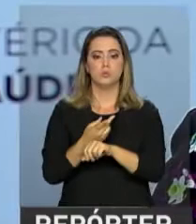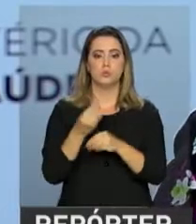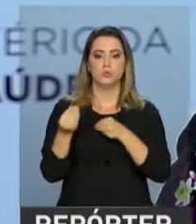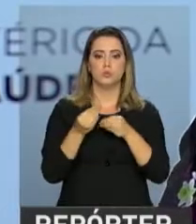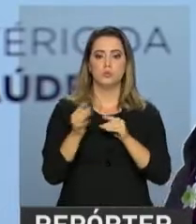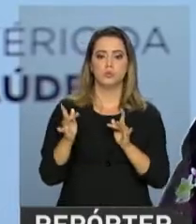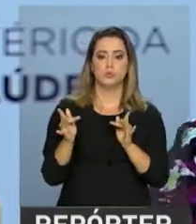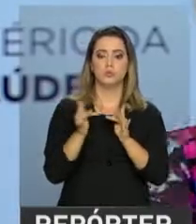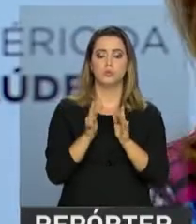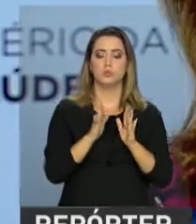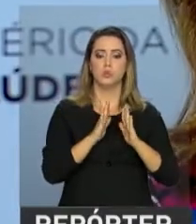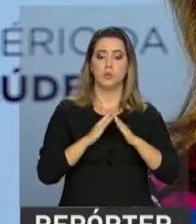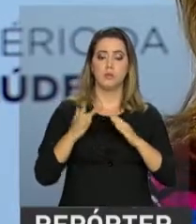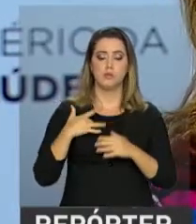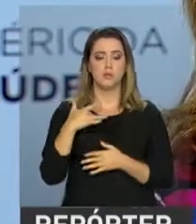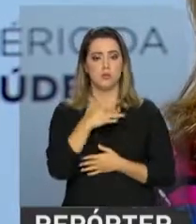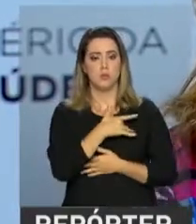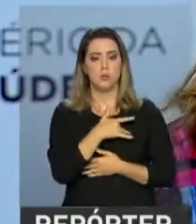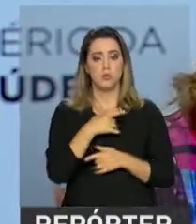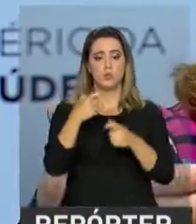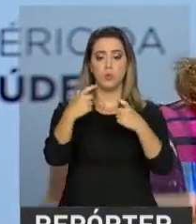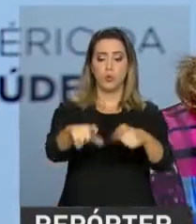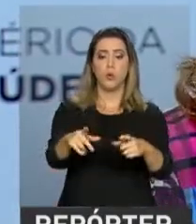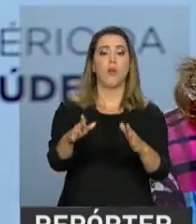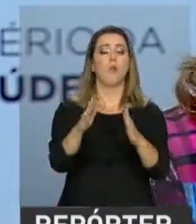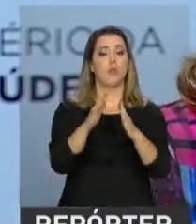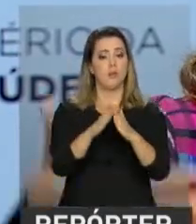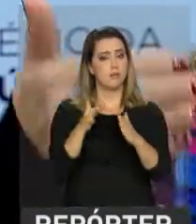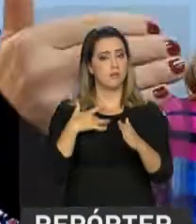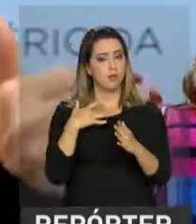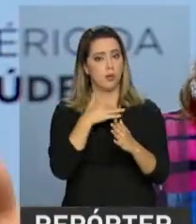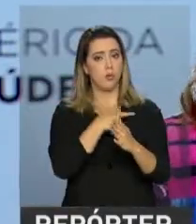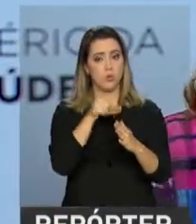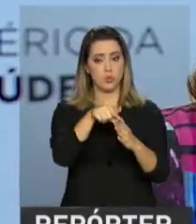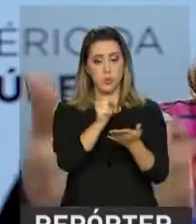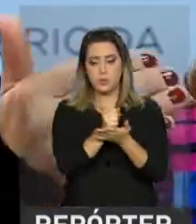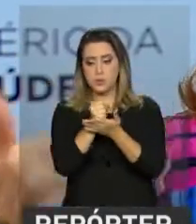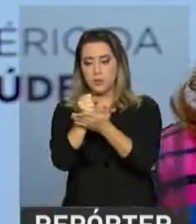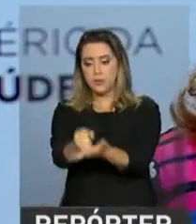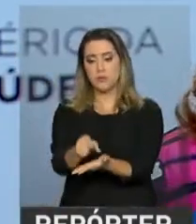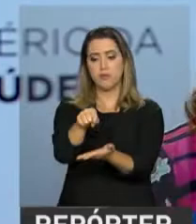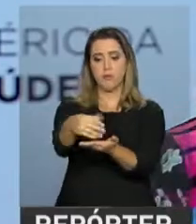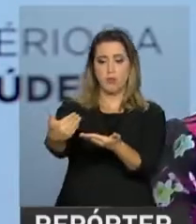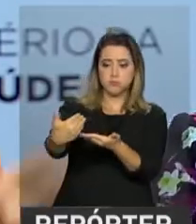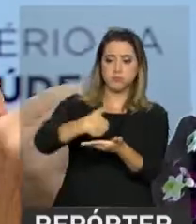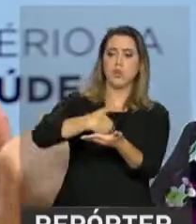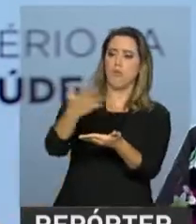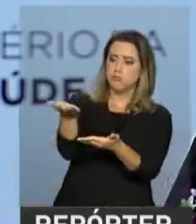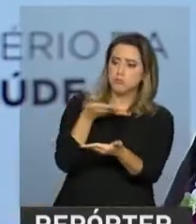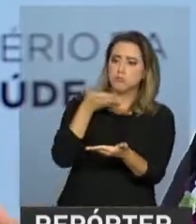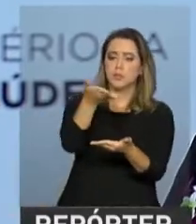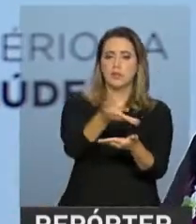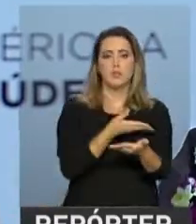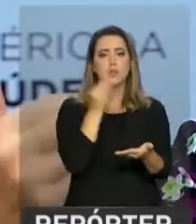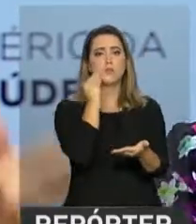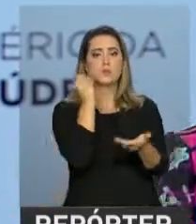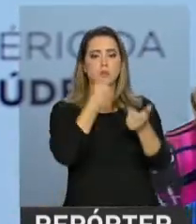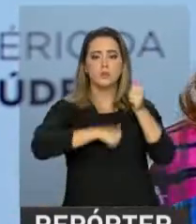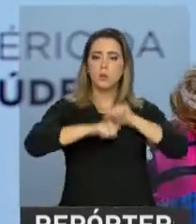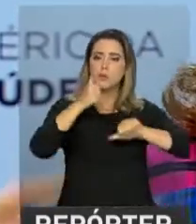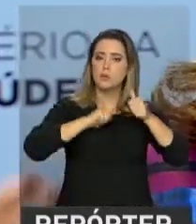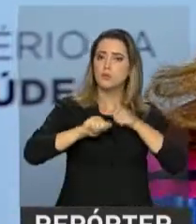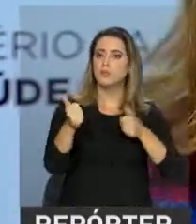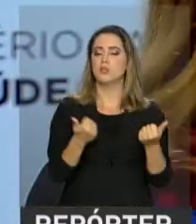as unidades de saúde, que as unidades de saúde tenham, deem acesso a essa população